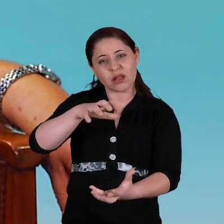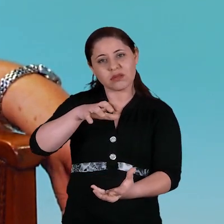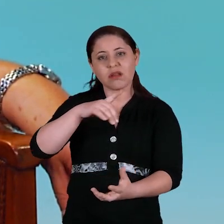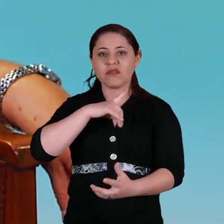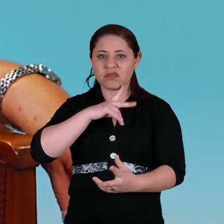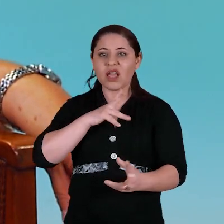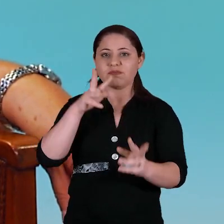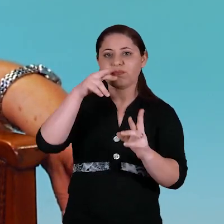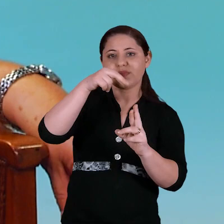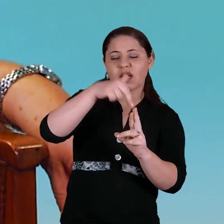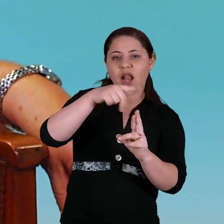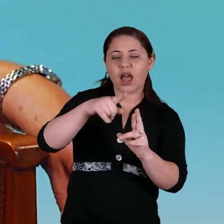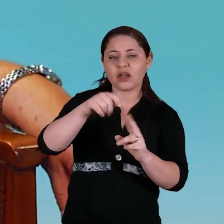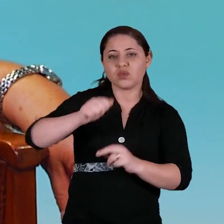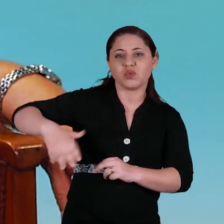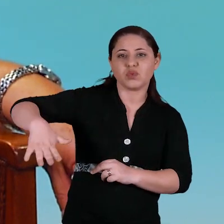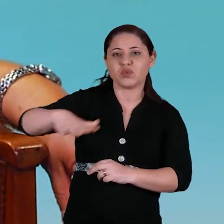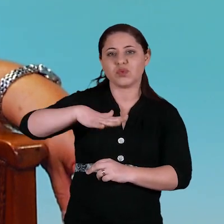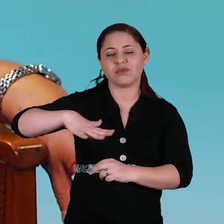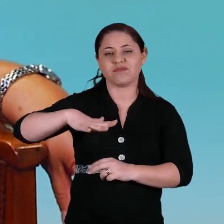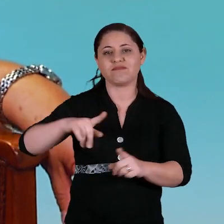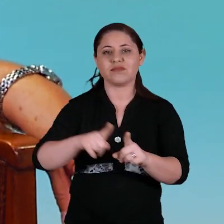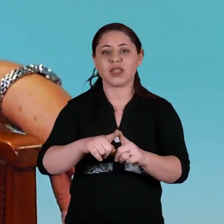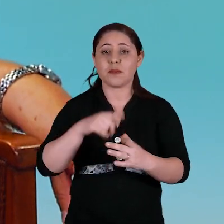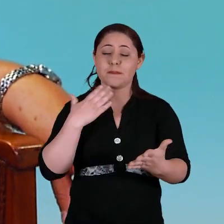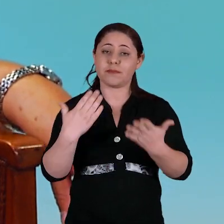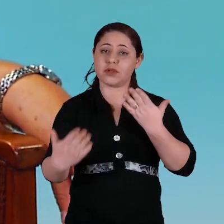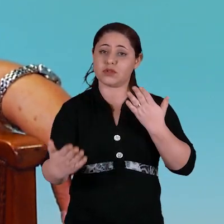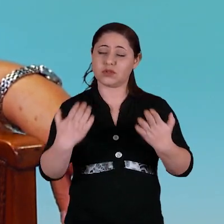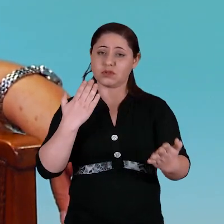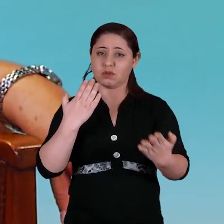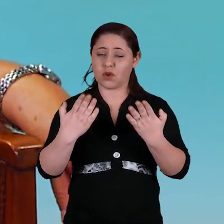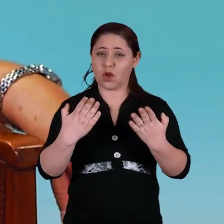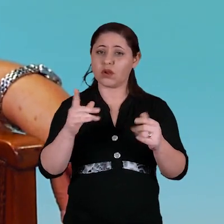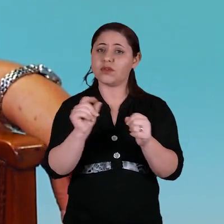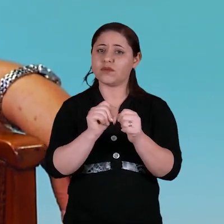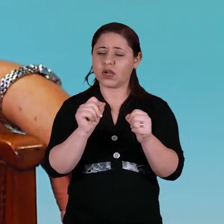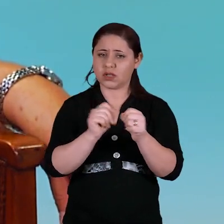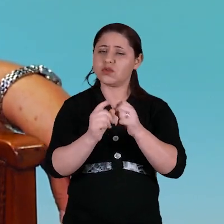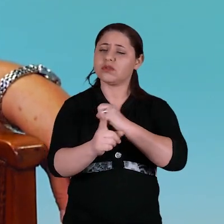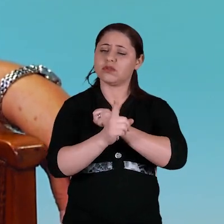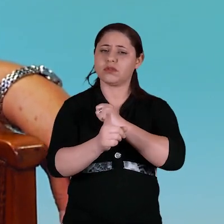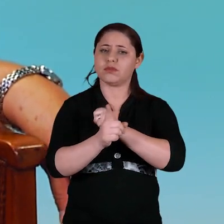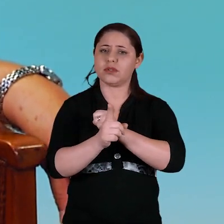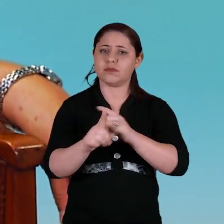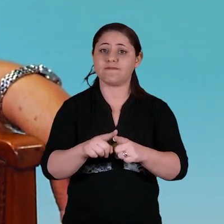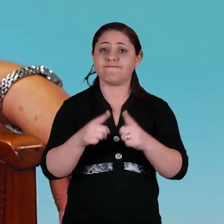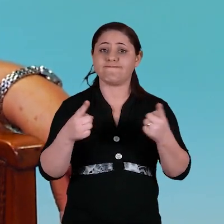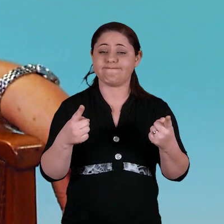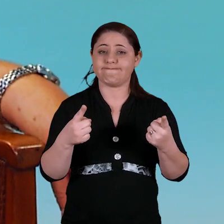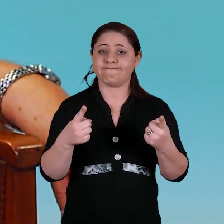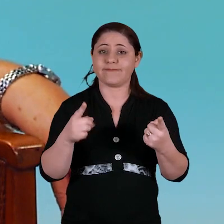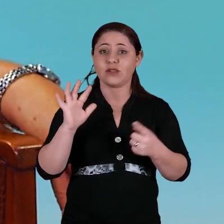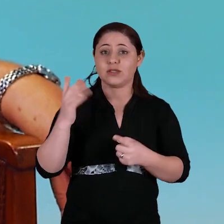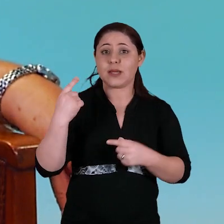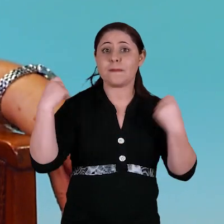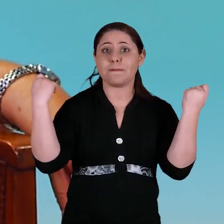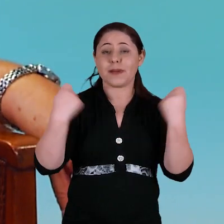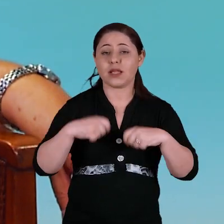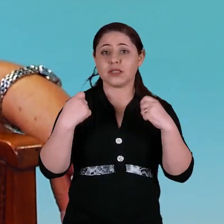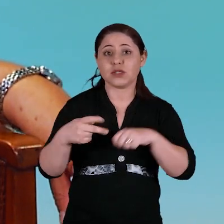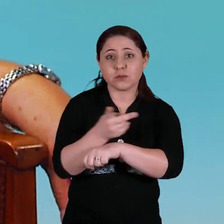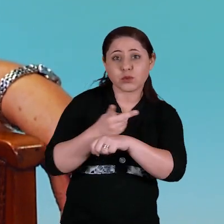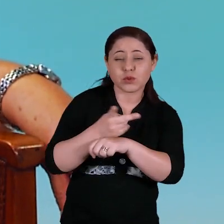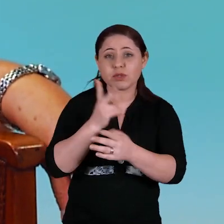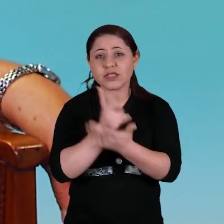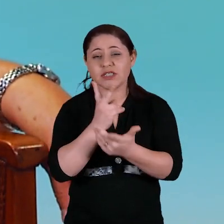referência com assistentes sociais e psicólogos que fazem esse atendimento. Mas acontece que tem que ter a busca